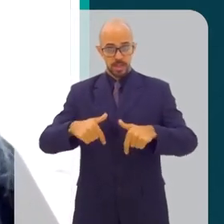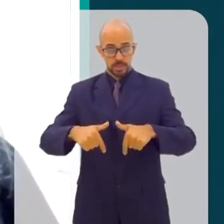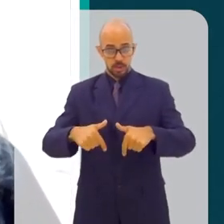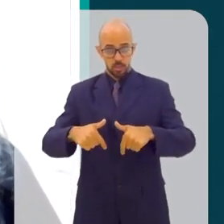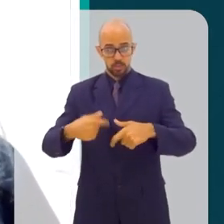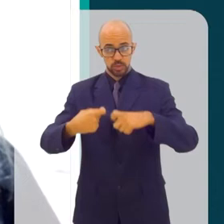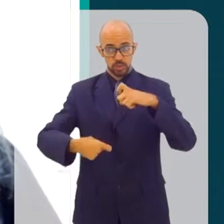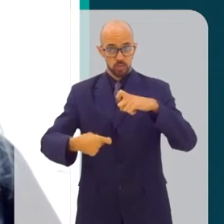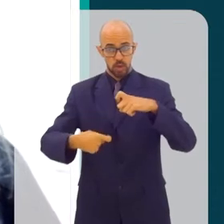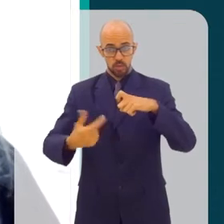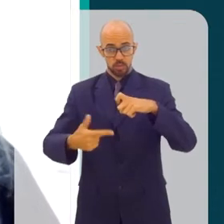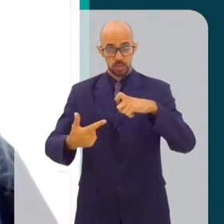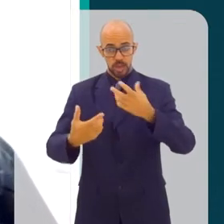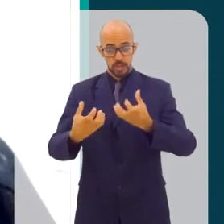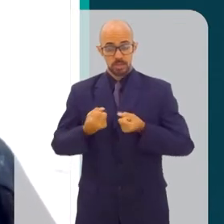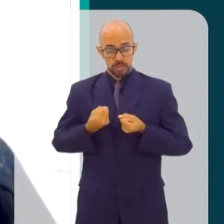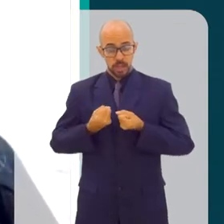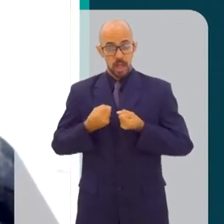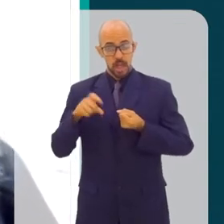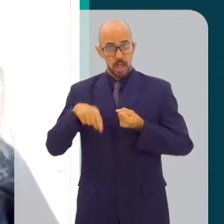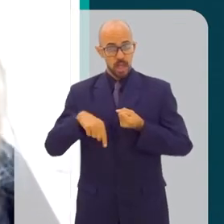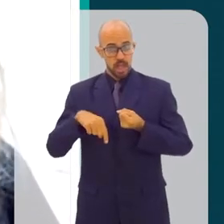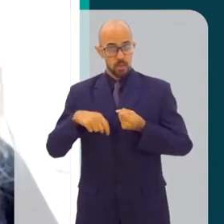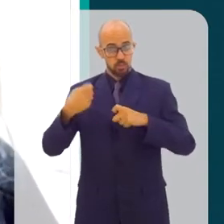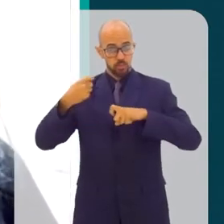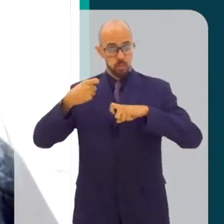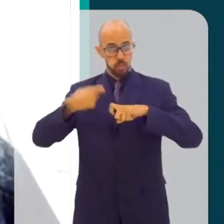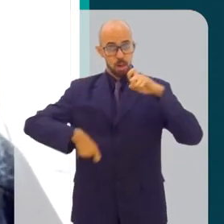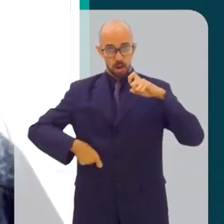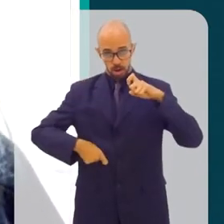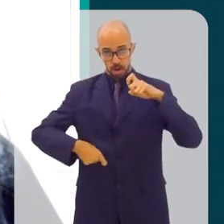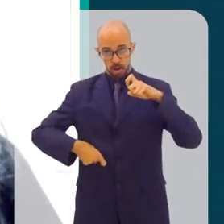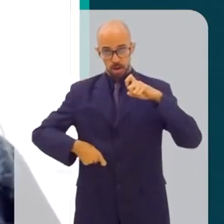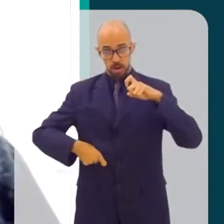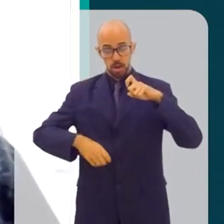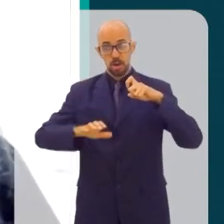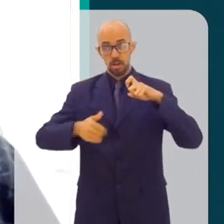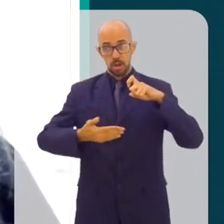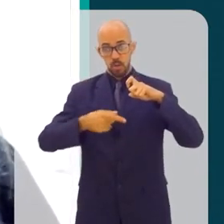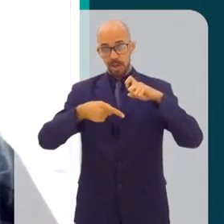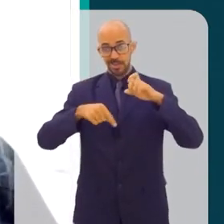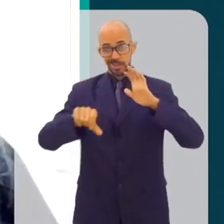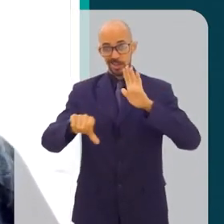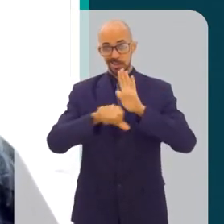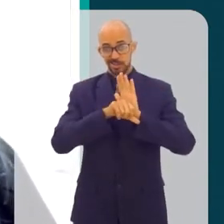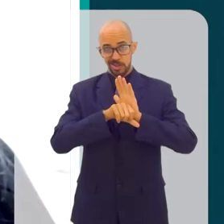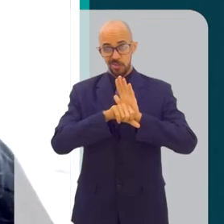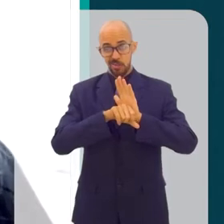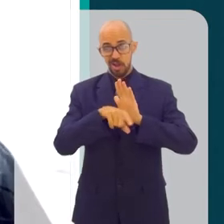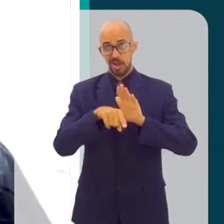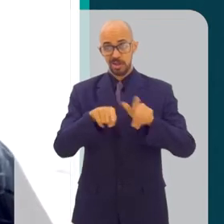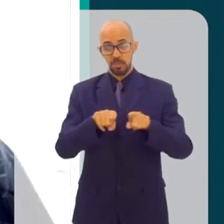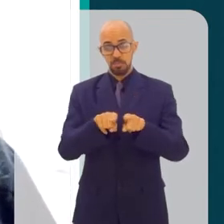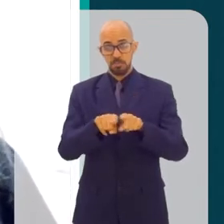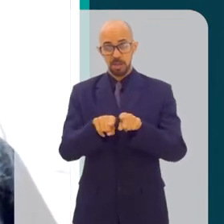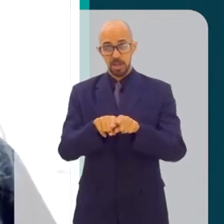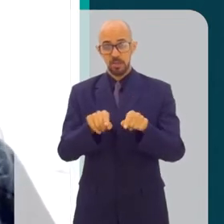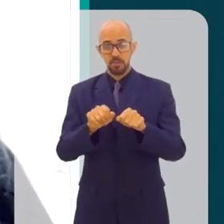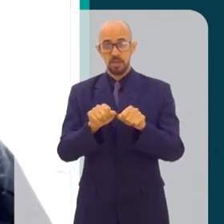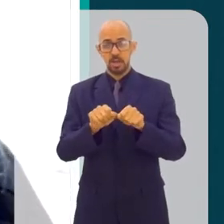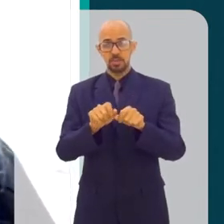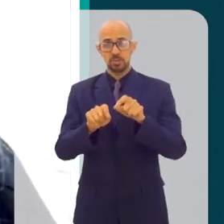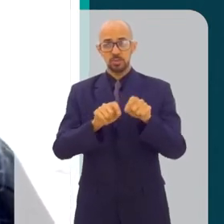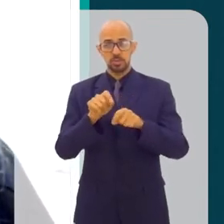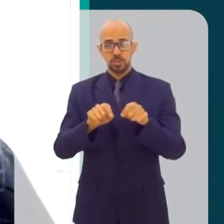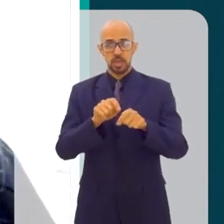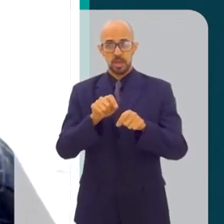ato sexual que não seja consentido, isso é estupro. Então, esse ato criminoso, ele também